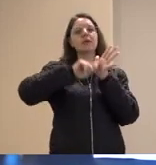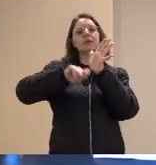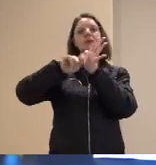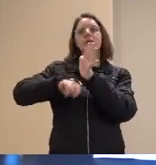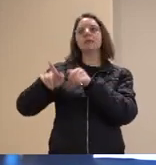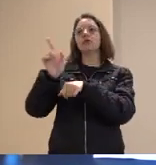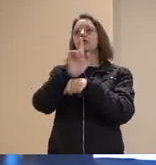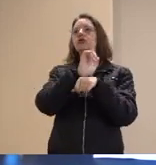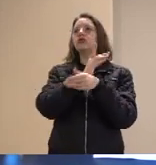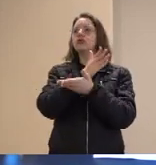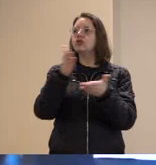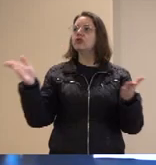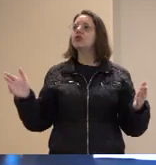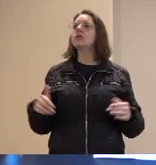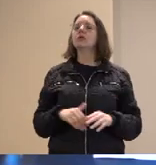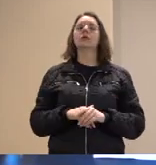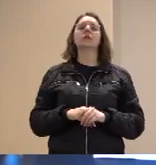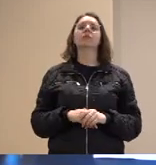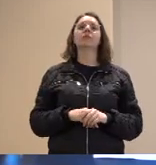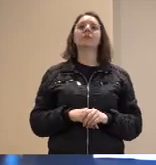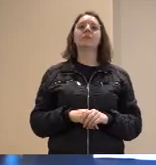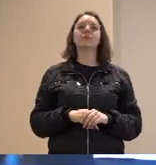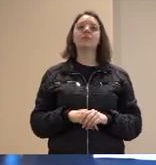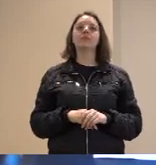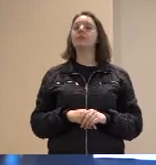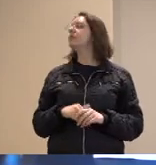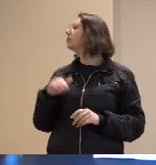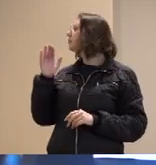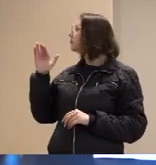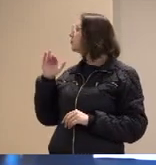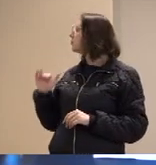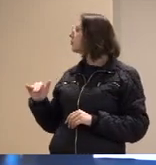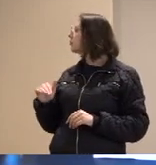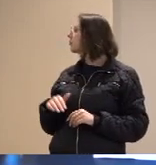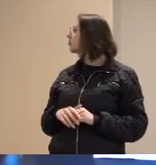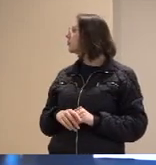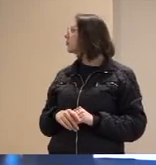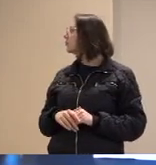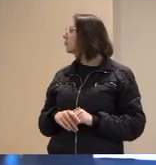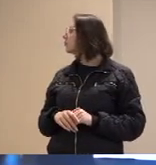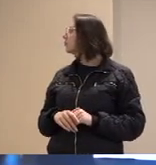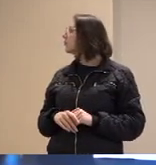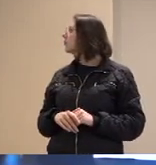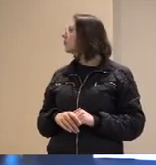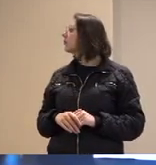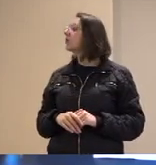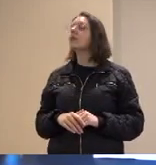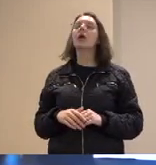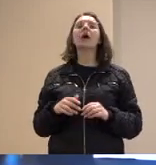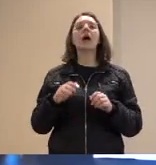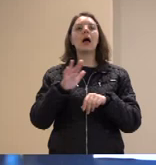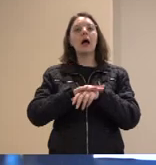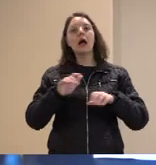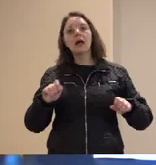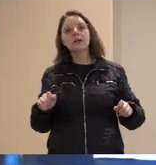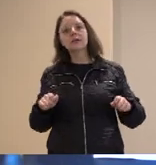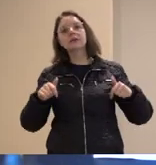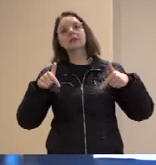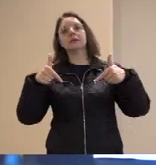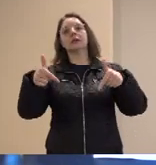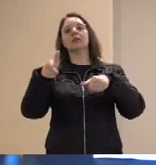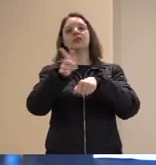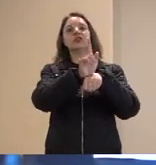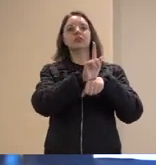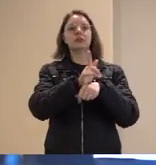pelos gestores. Realizar, gente, muita atenção aqui, realizar a gestão dos